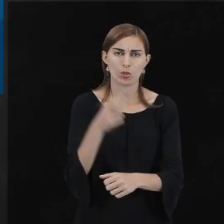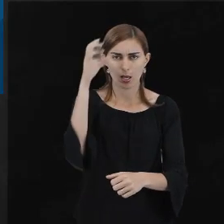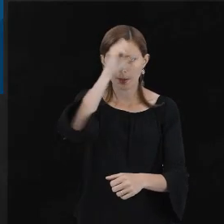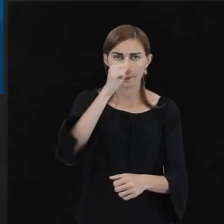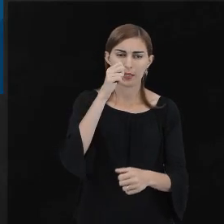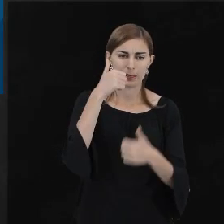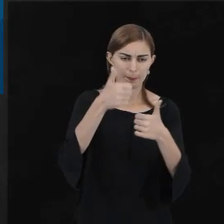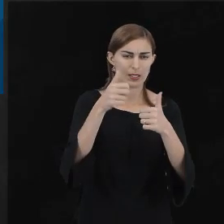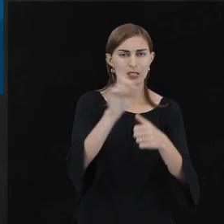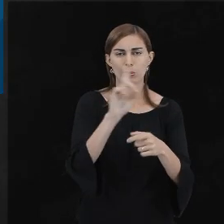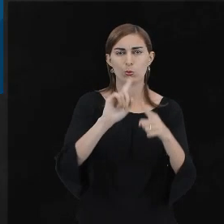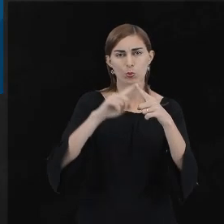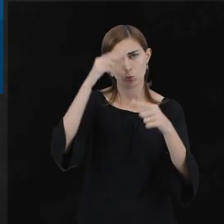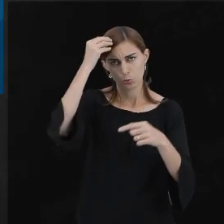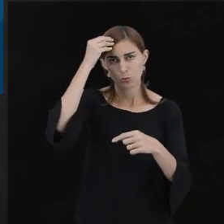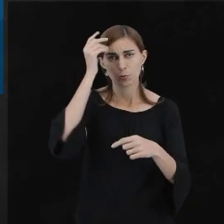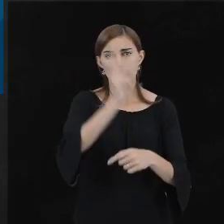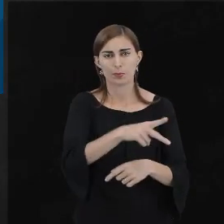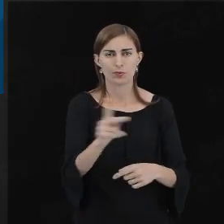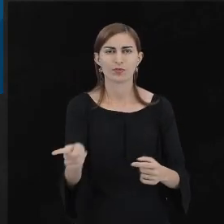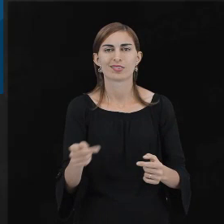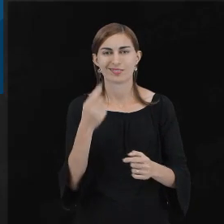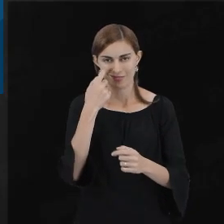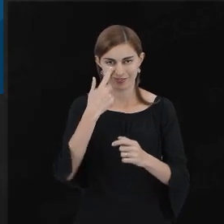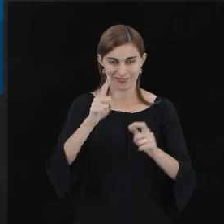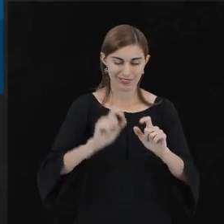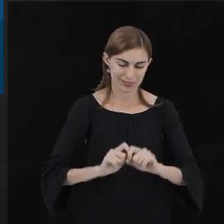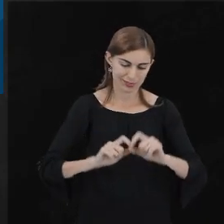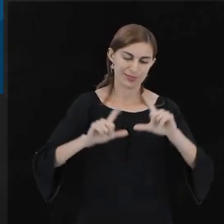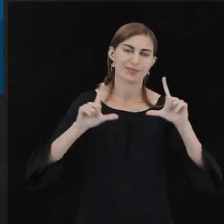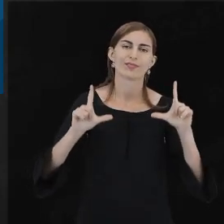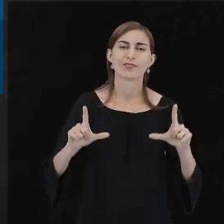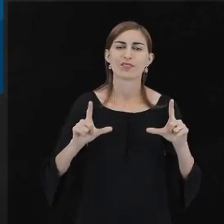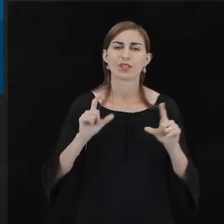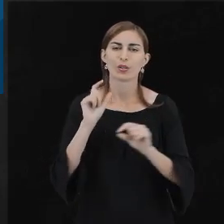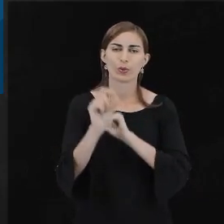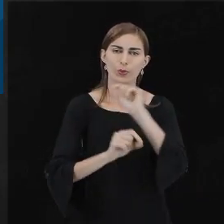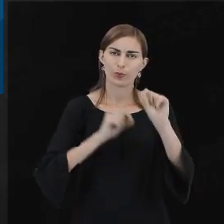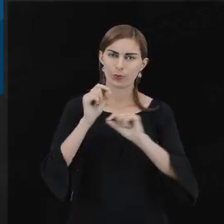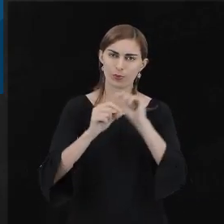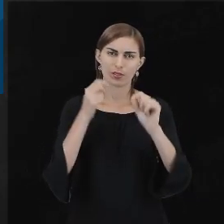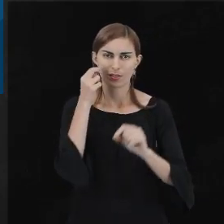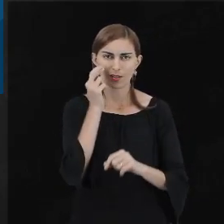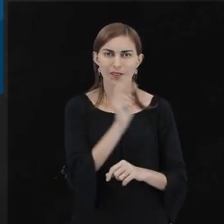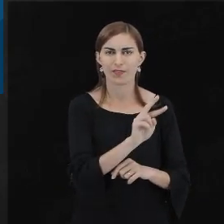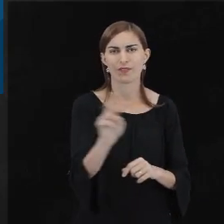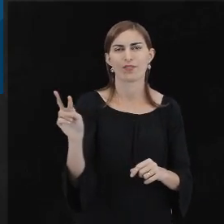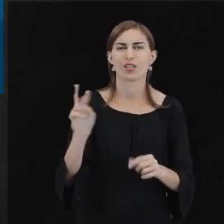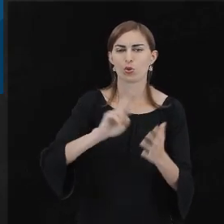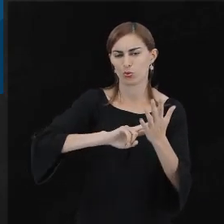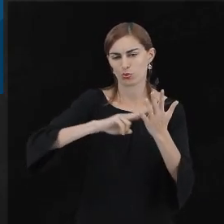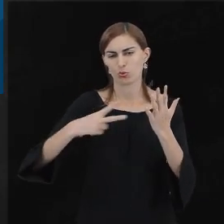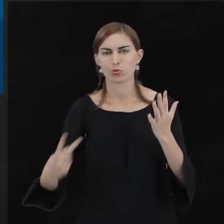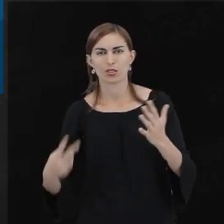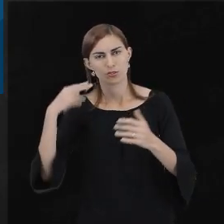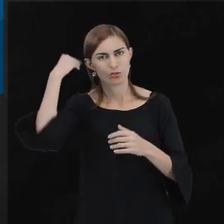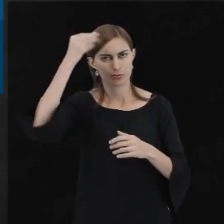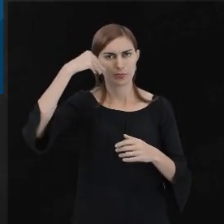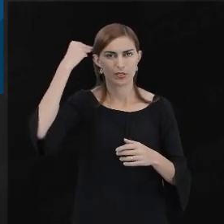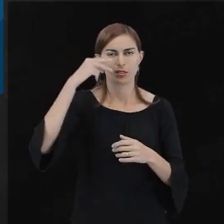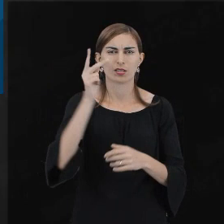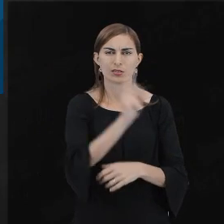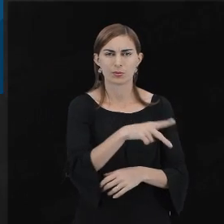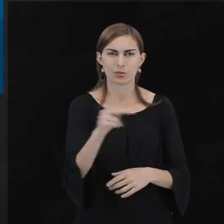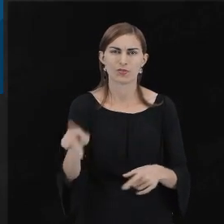em que a gente vê que os contextos e as experiências desses professores também não entram nessa explicação, né? A gente